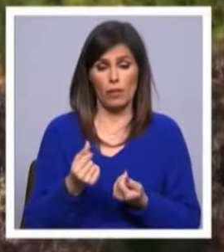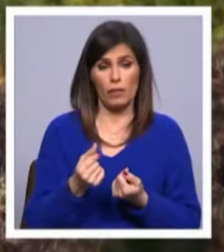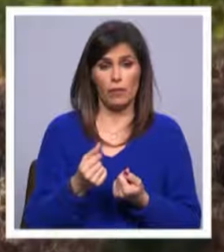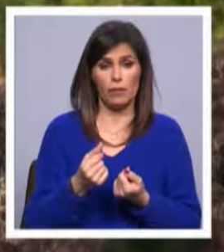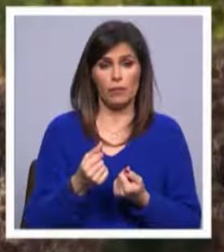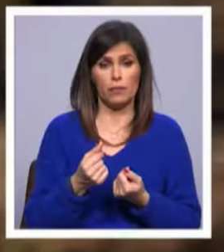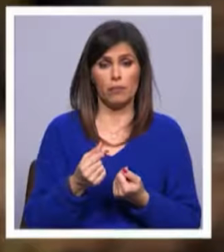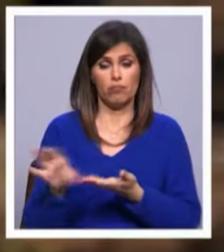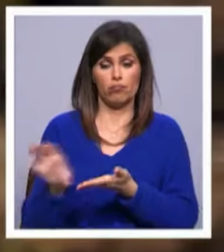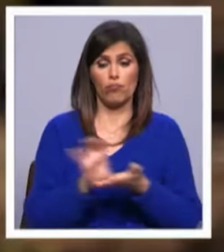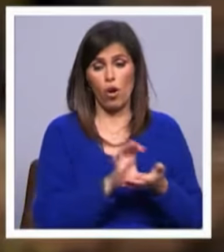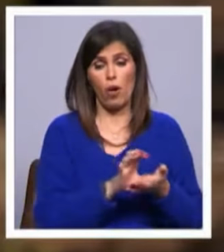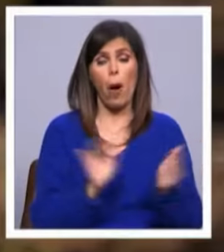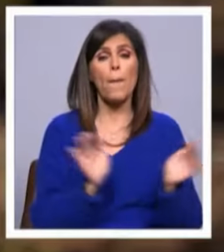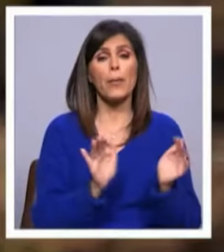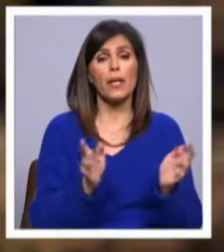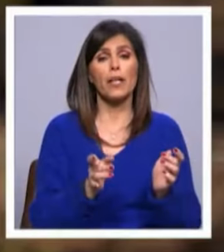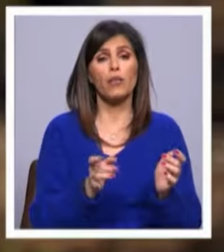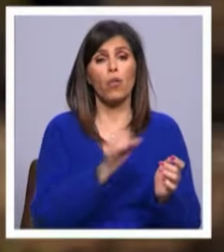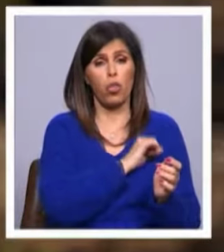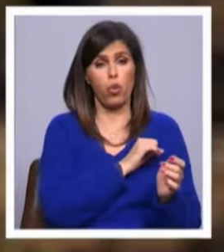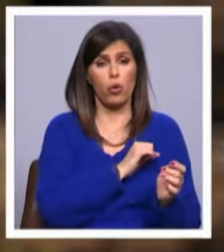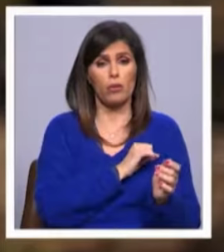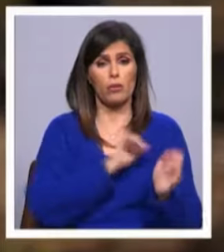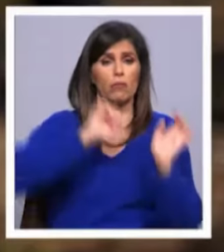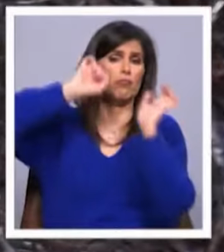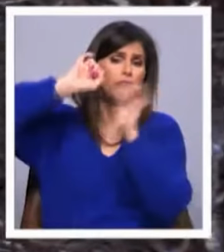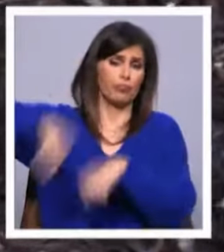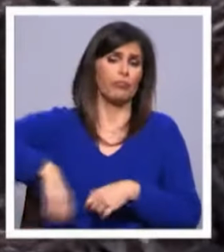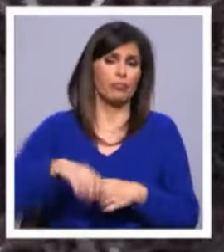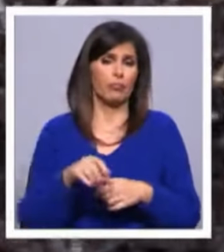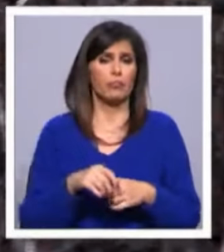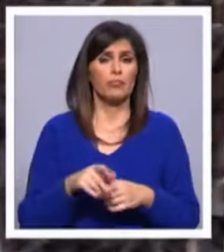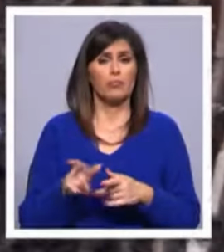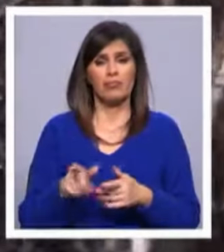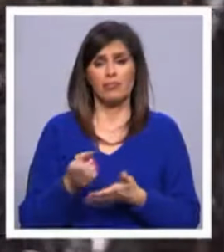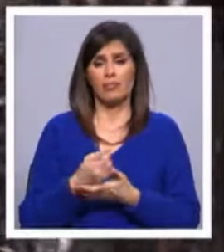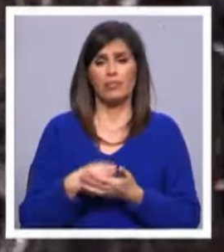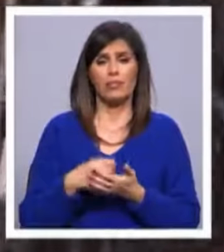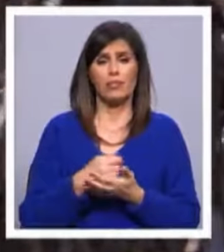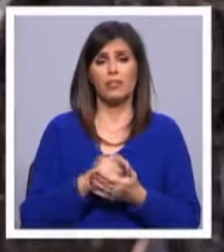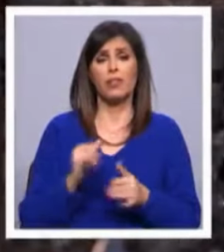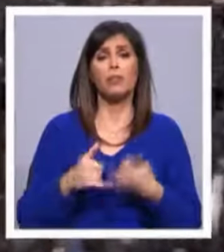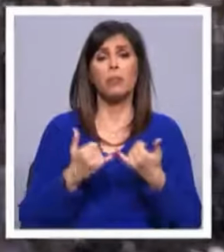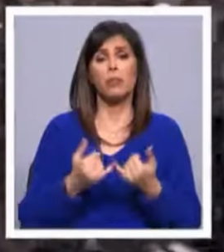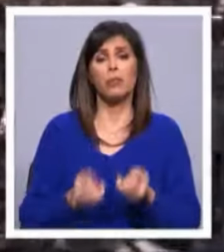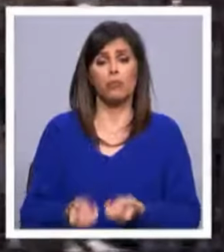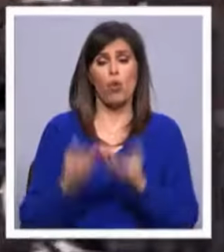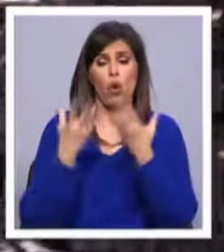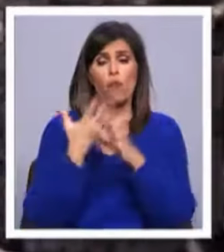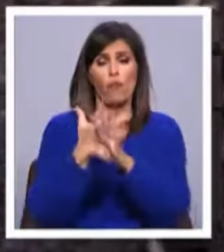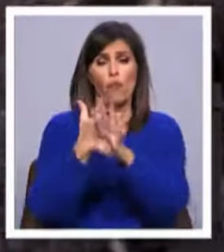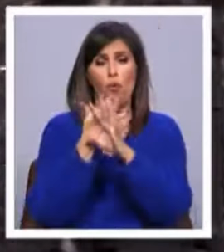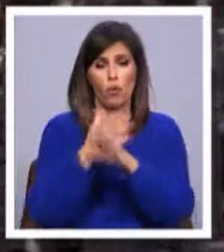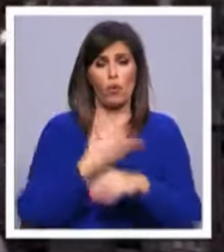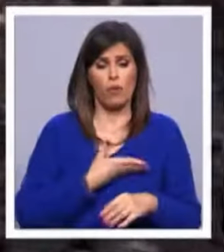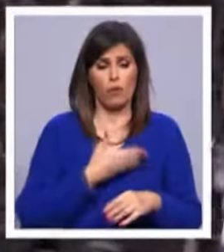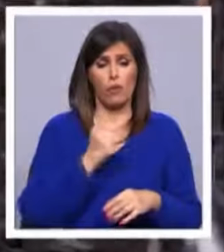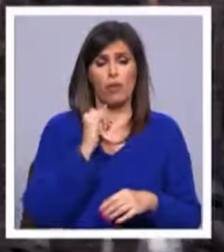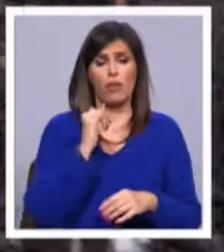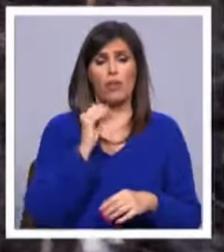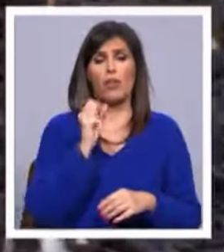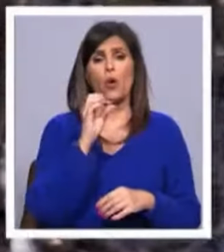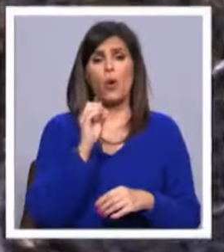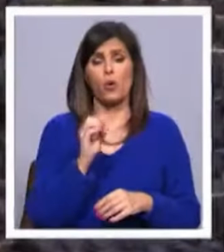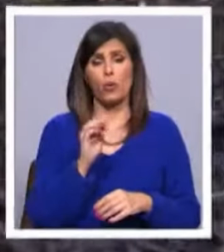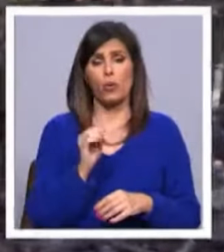as verbas não chegam ao pequeno proprietário, há o abandono. E atrás do abandono vêm os incêndios. Diogo Lindo